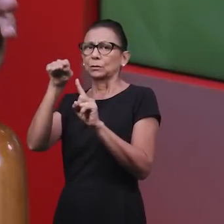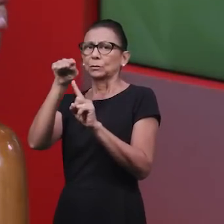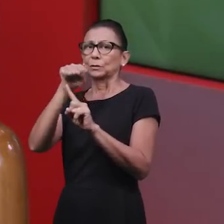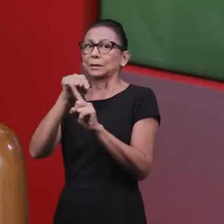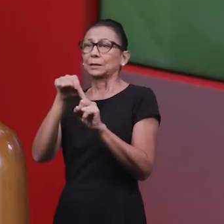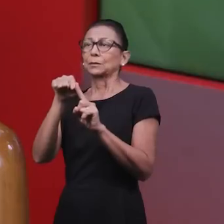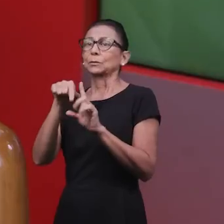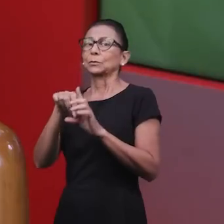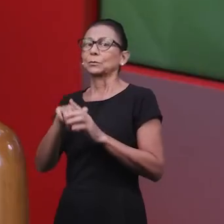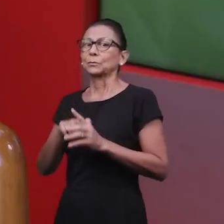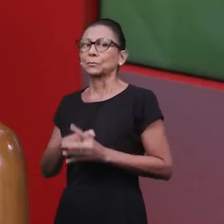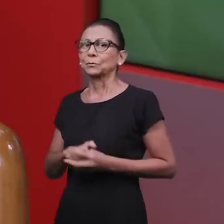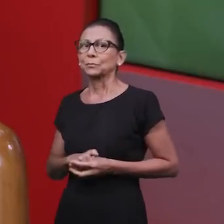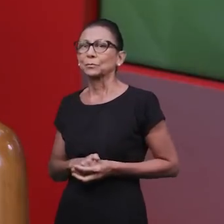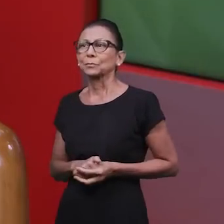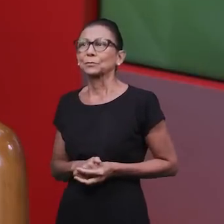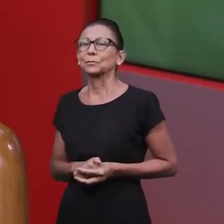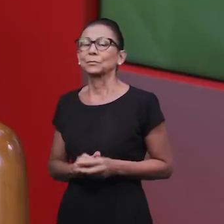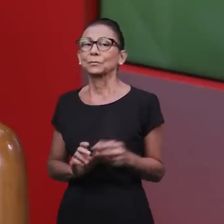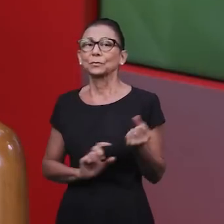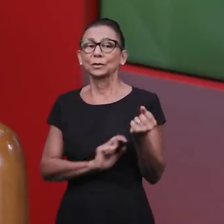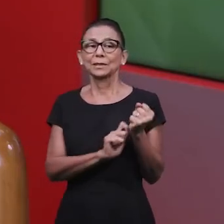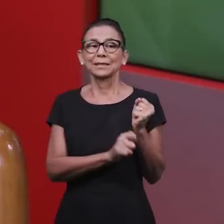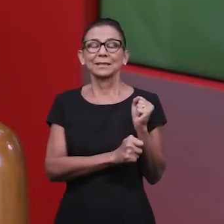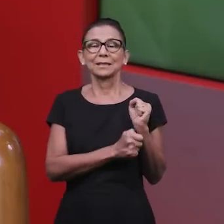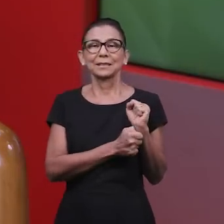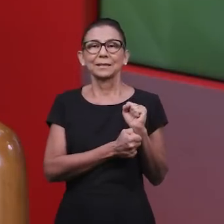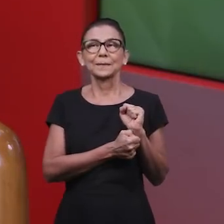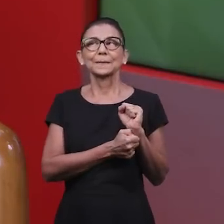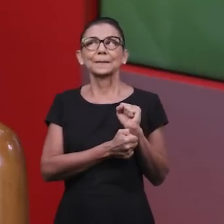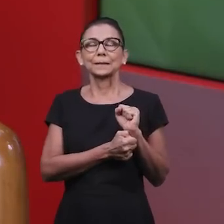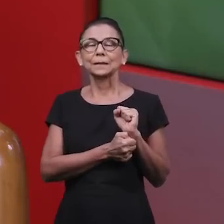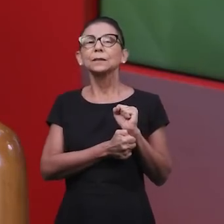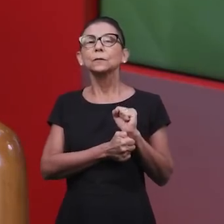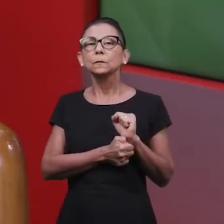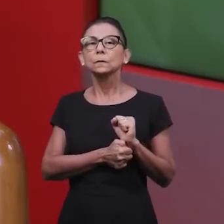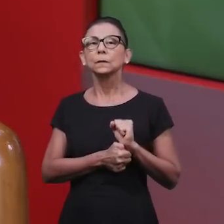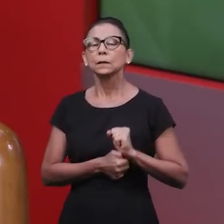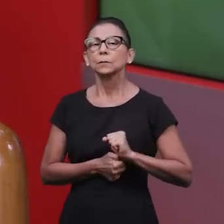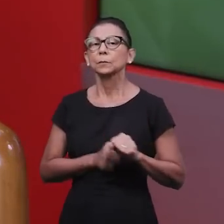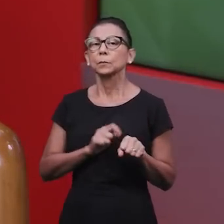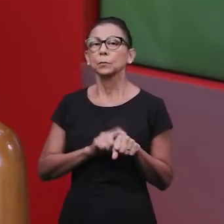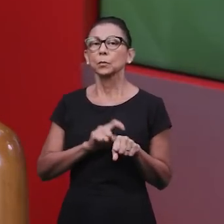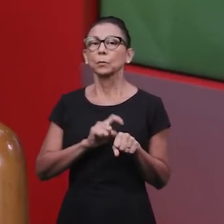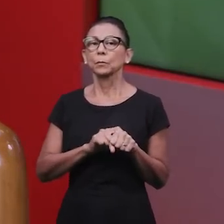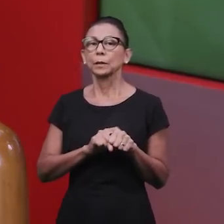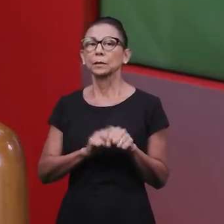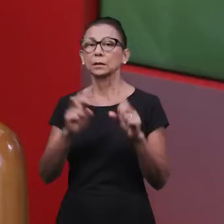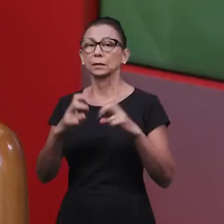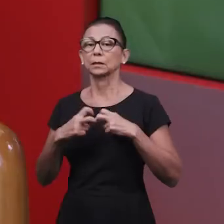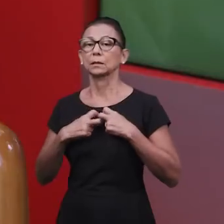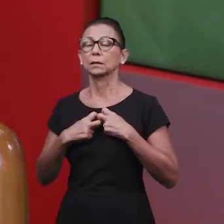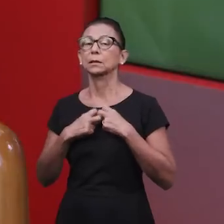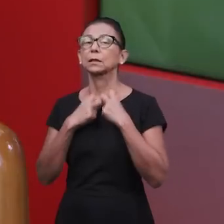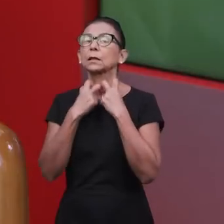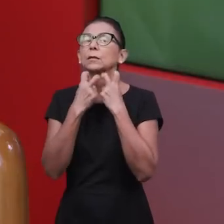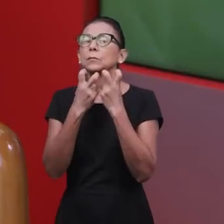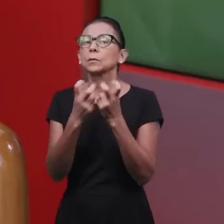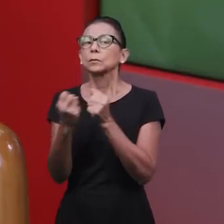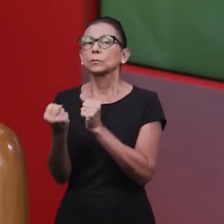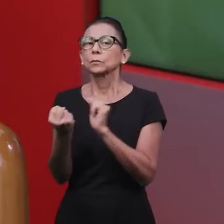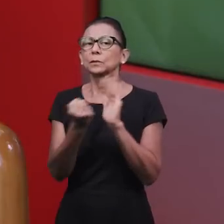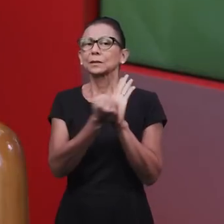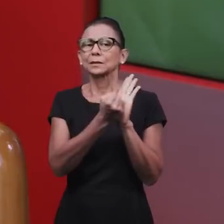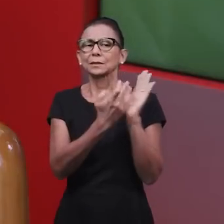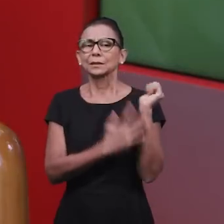isso é um segredo, né, Josias? Isso é um segredo, isso é um mistério. Porque nós, quando clamamos pelo sangue de Jesus, nós